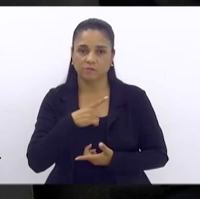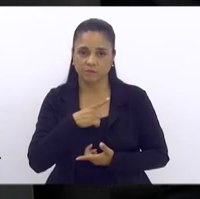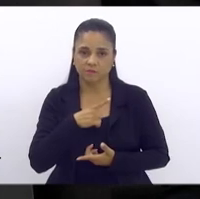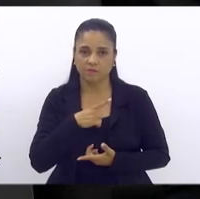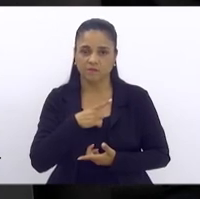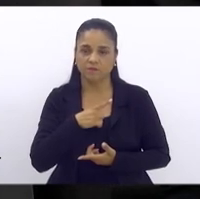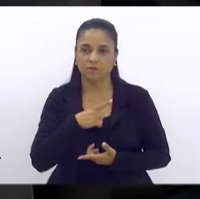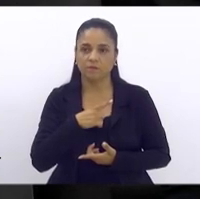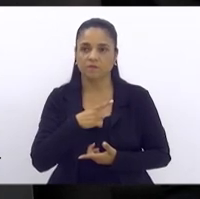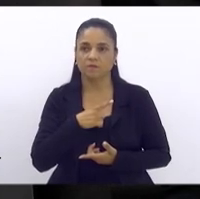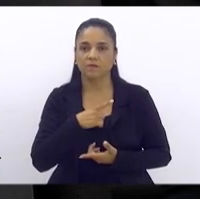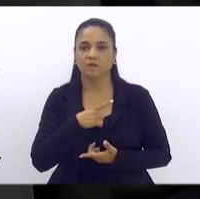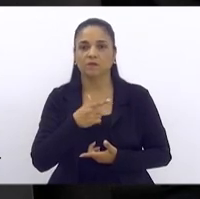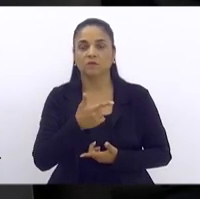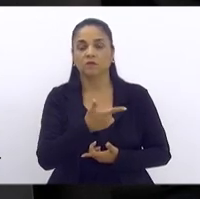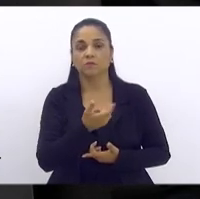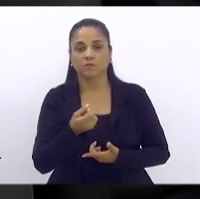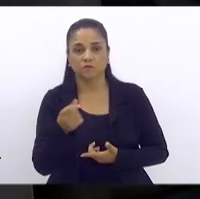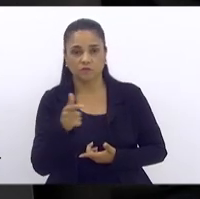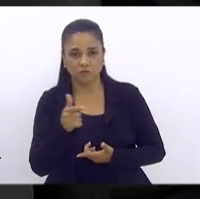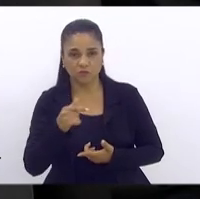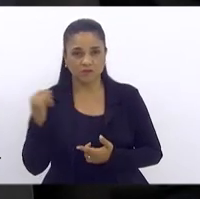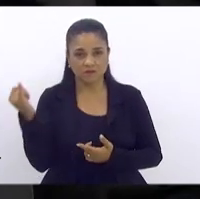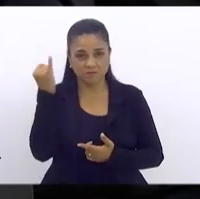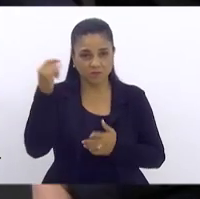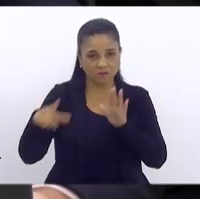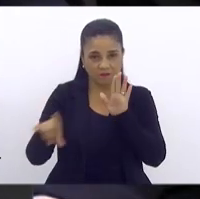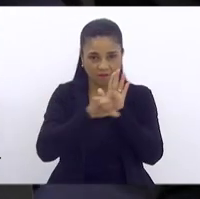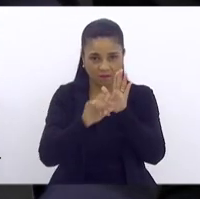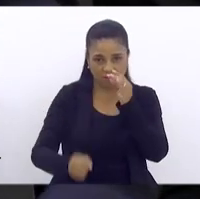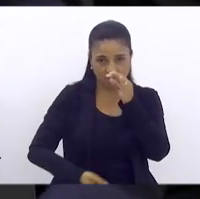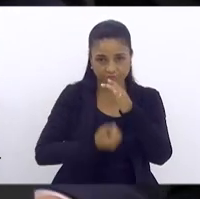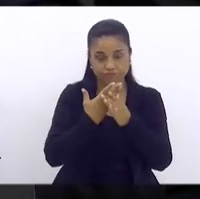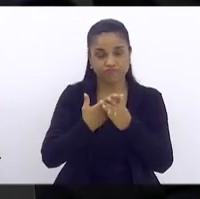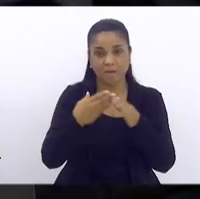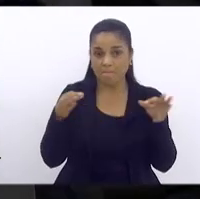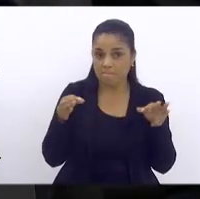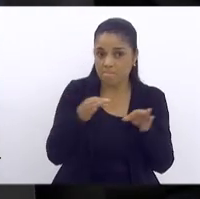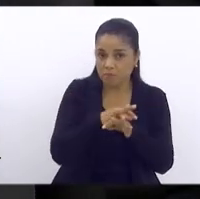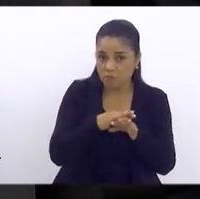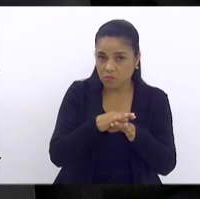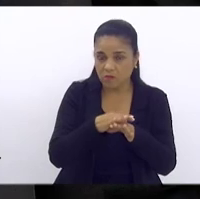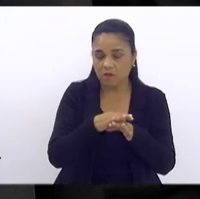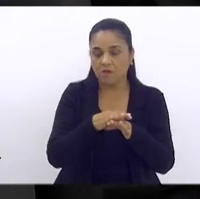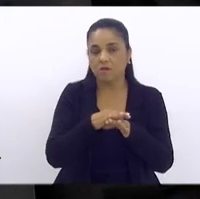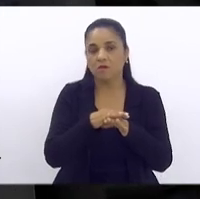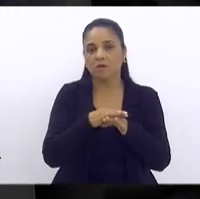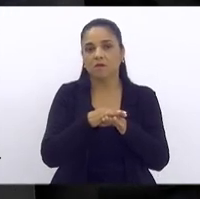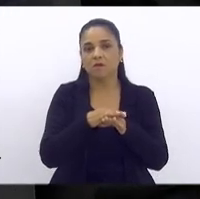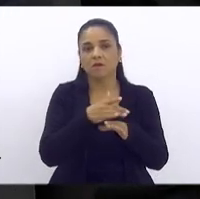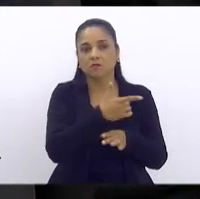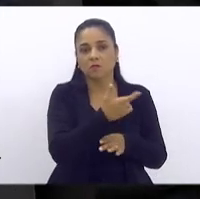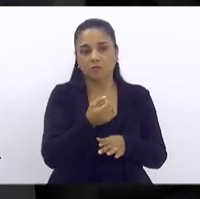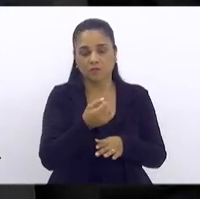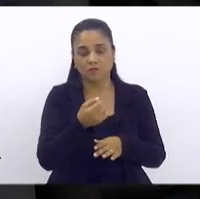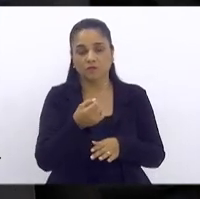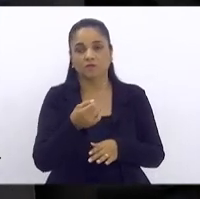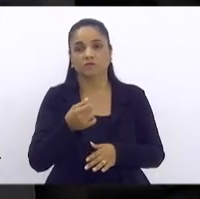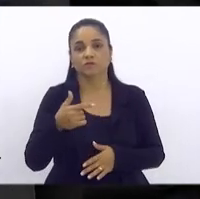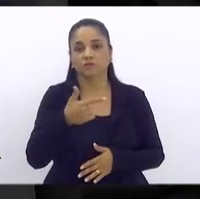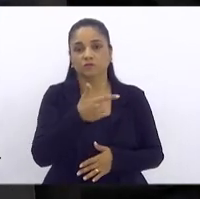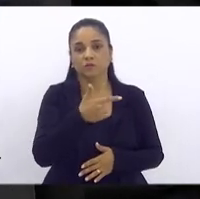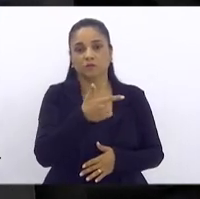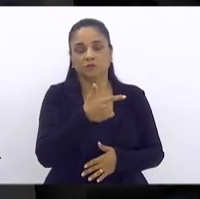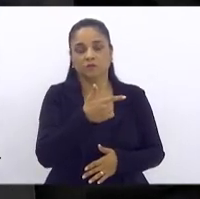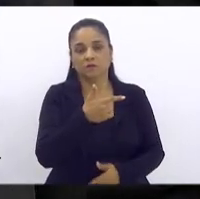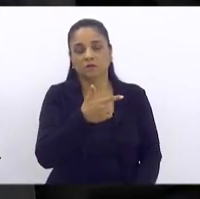um caso, a gente teve uma lei super importante que não foi totalmente concretizada, 2020, perdão, é a Lei 14.022. Ela foi